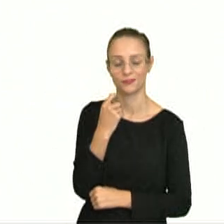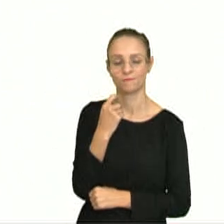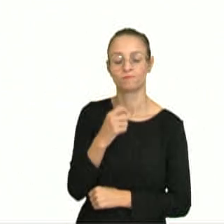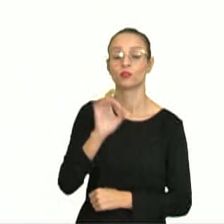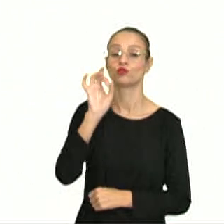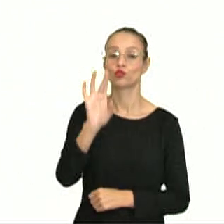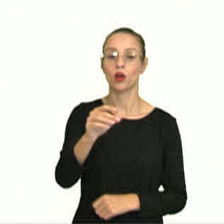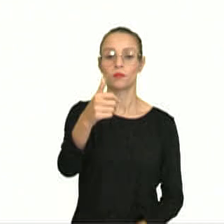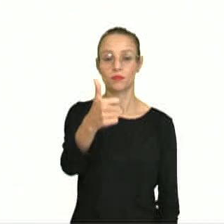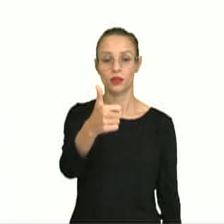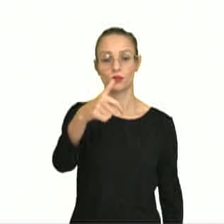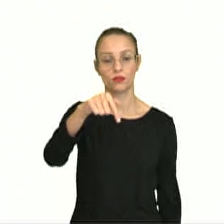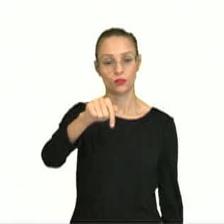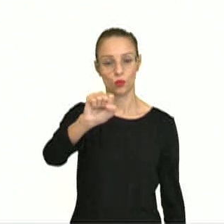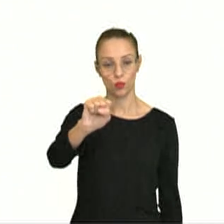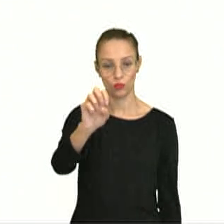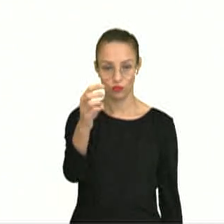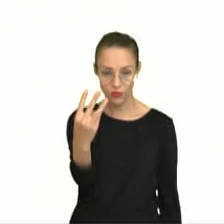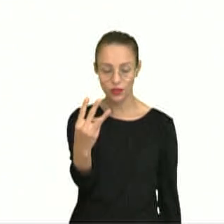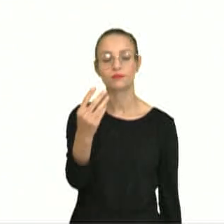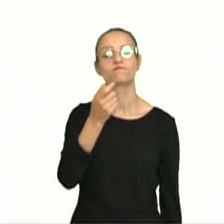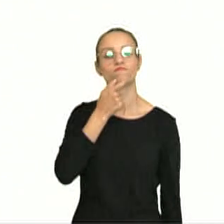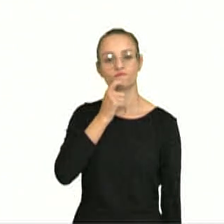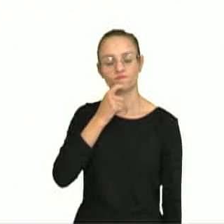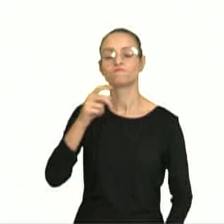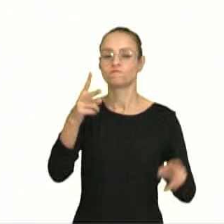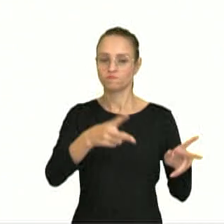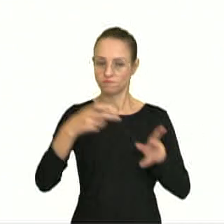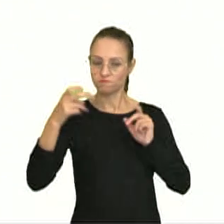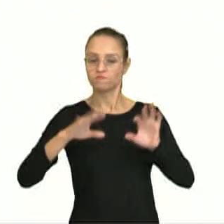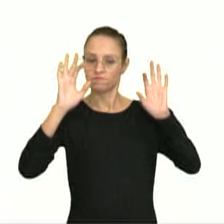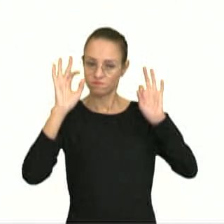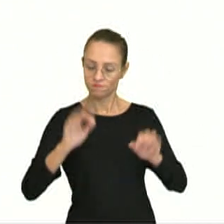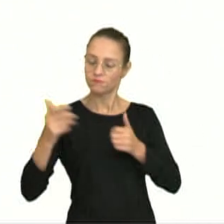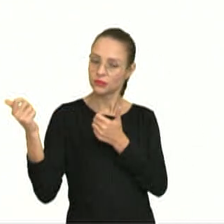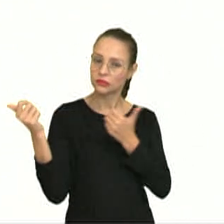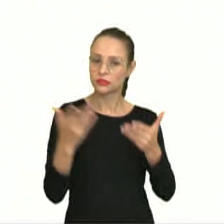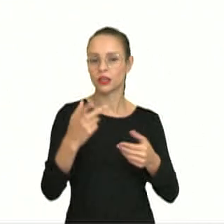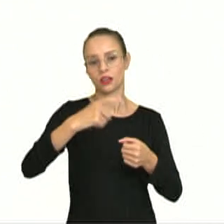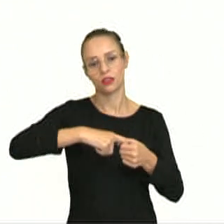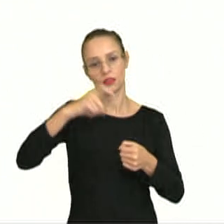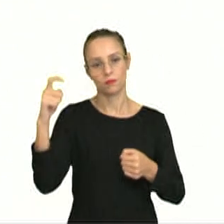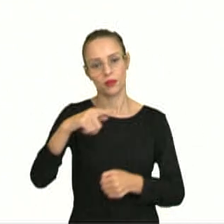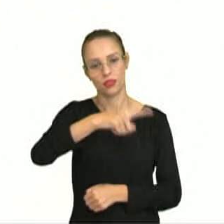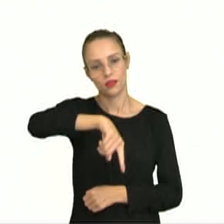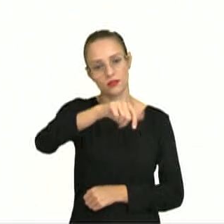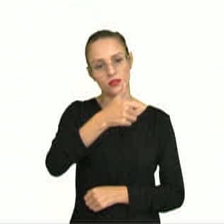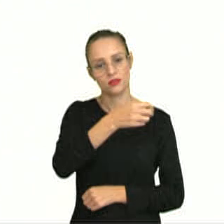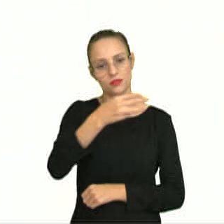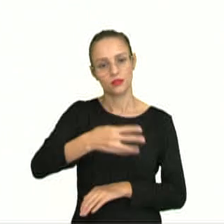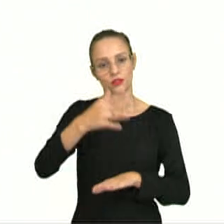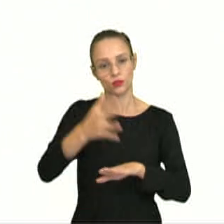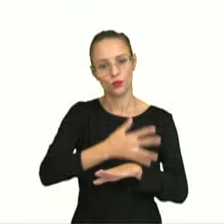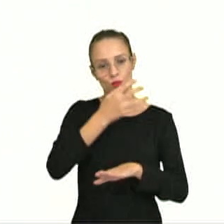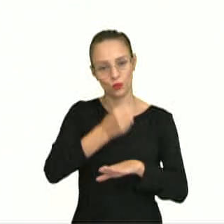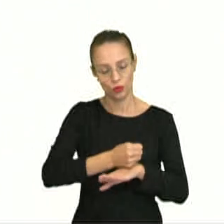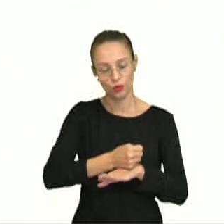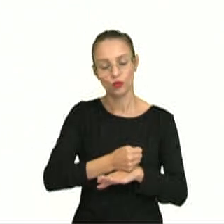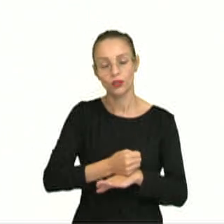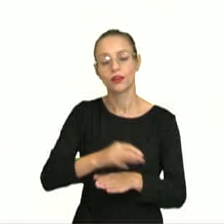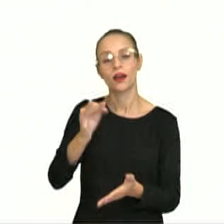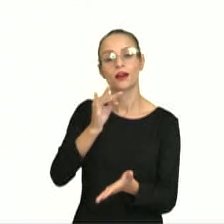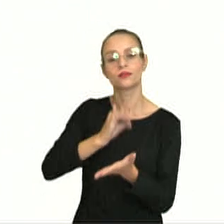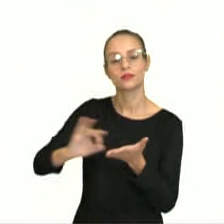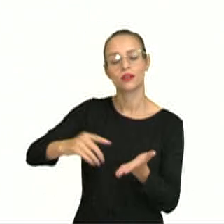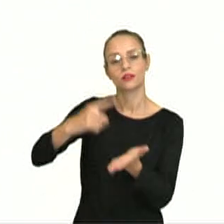em 1783 a Inglaterra reconhece de fato a independência das 13 colônias com a assinatura do Tratado de Paris.